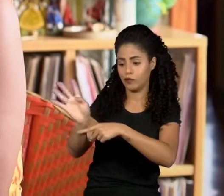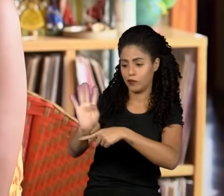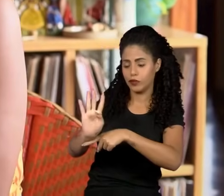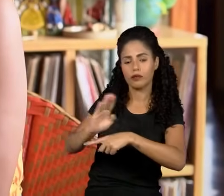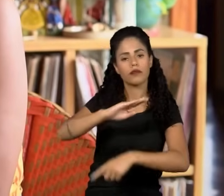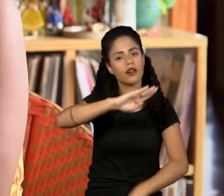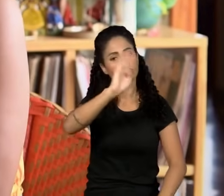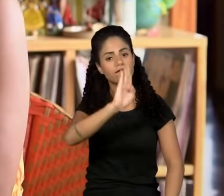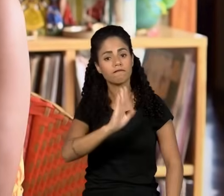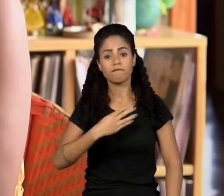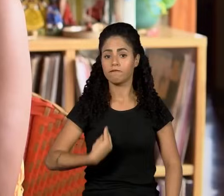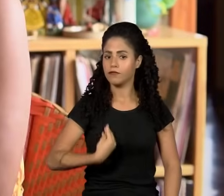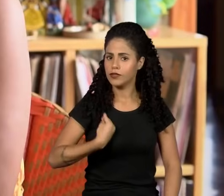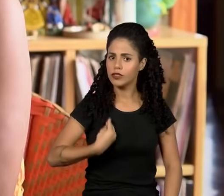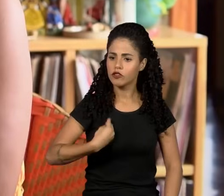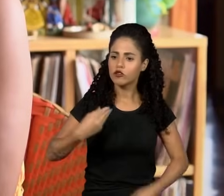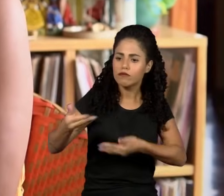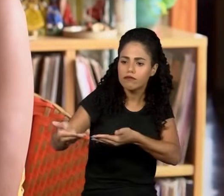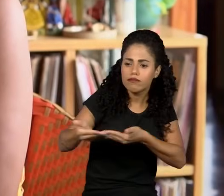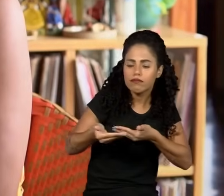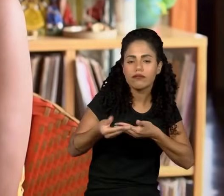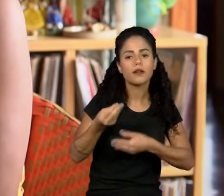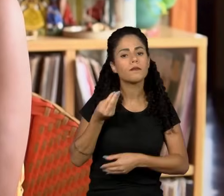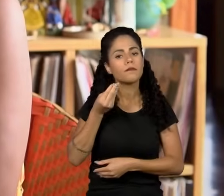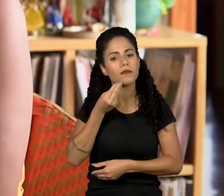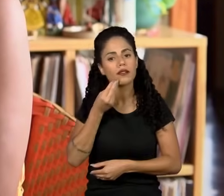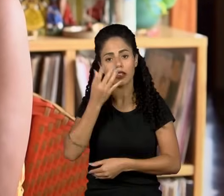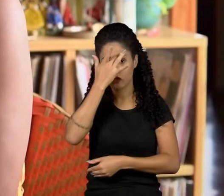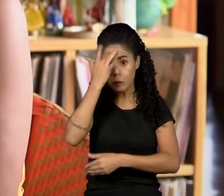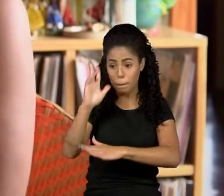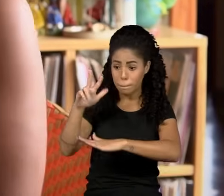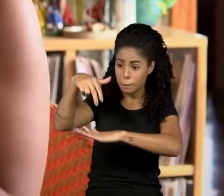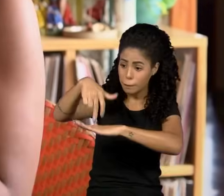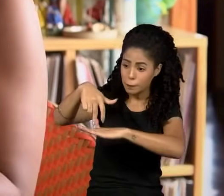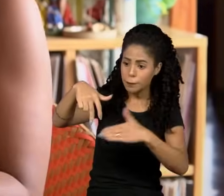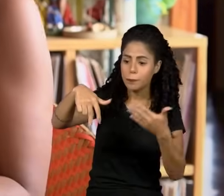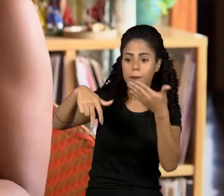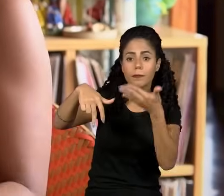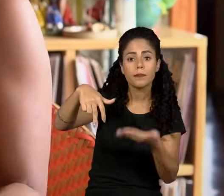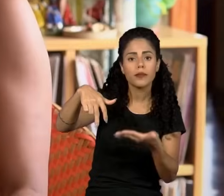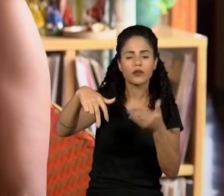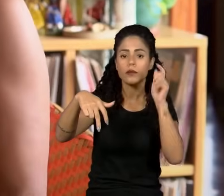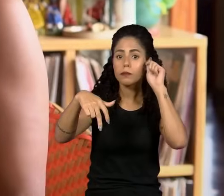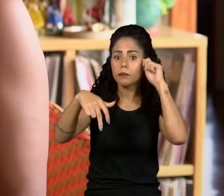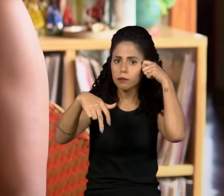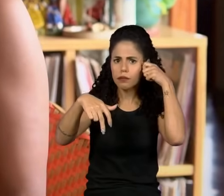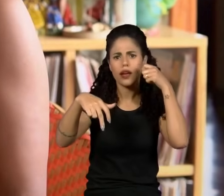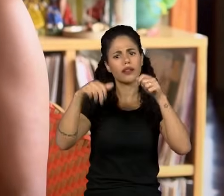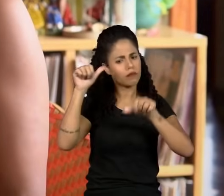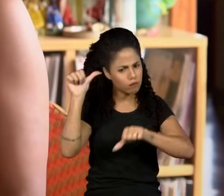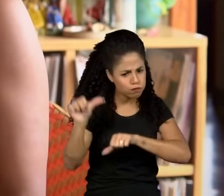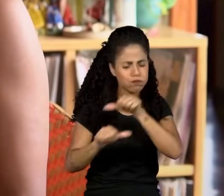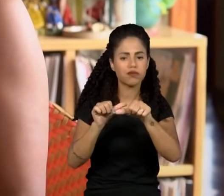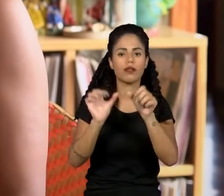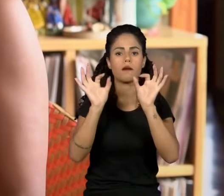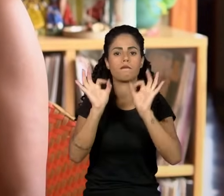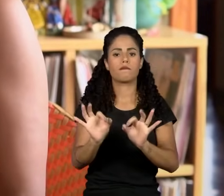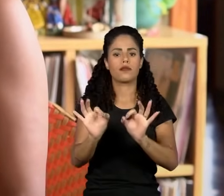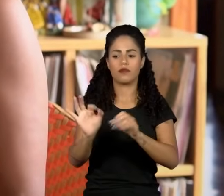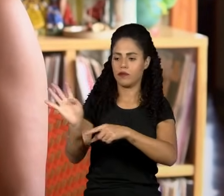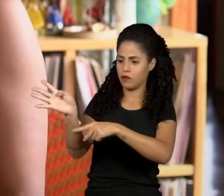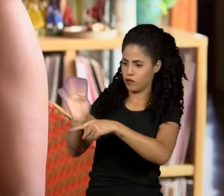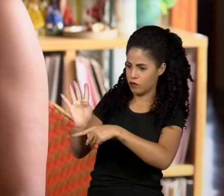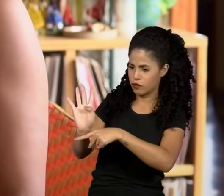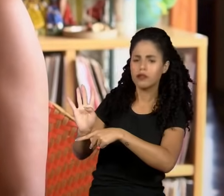está vivendo, né, de acolhida das narrativas negras, é um ponto de virada no cinema